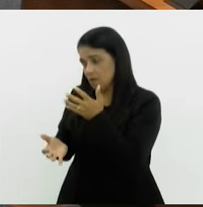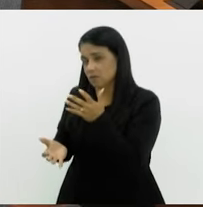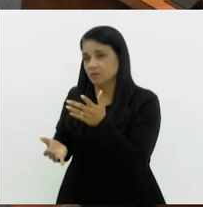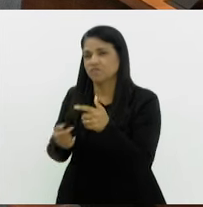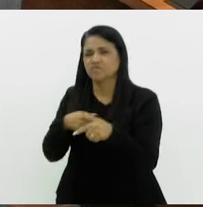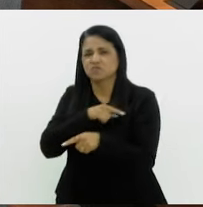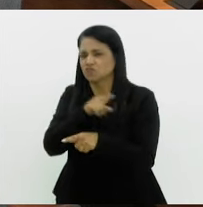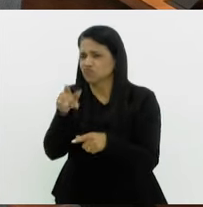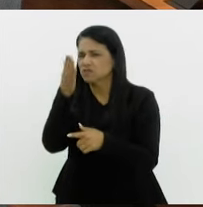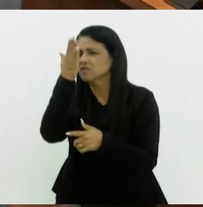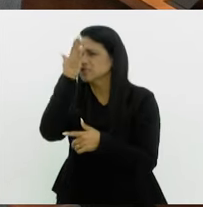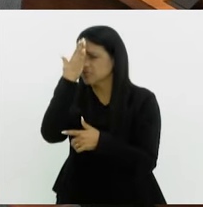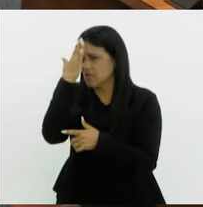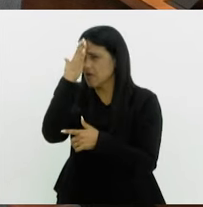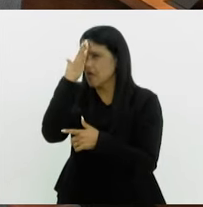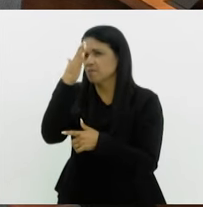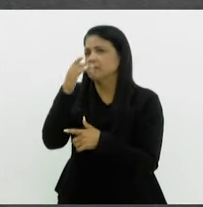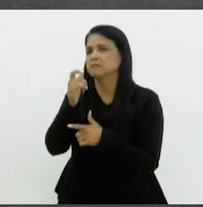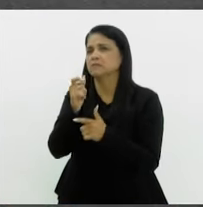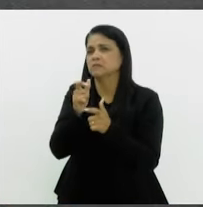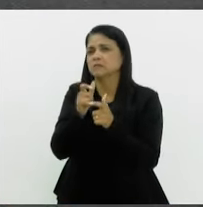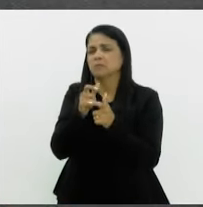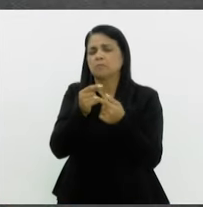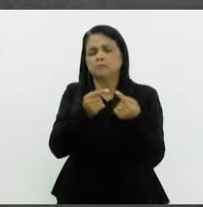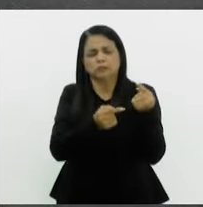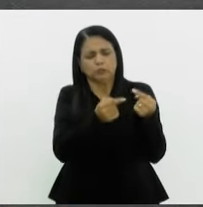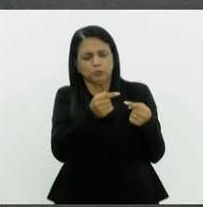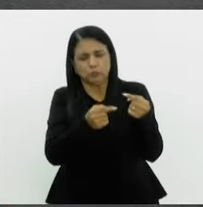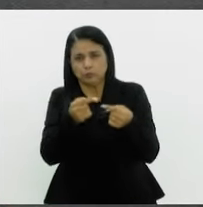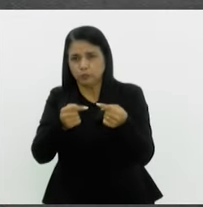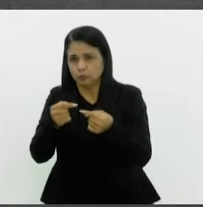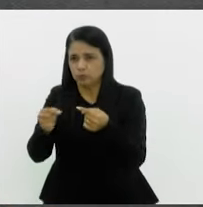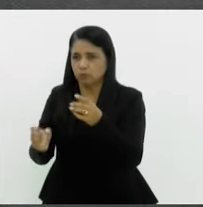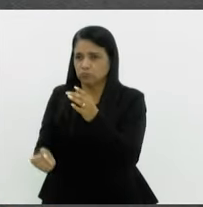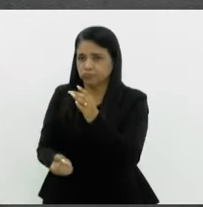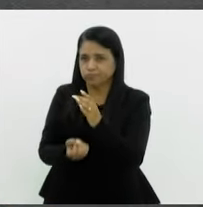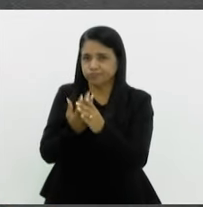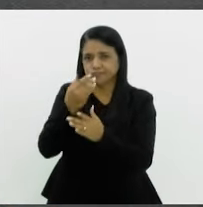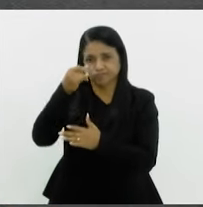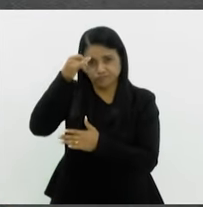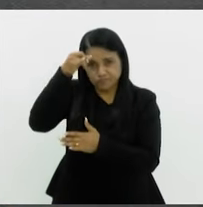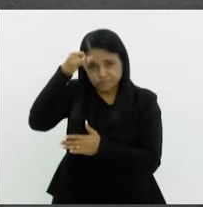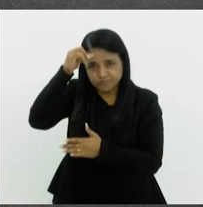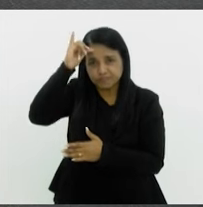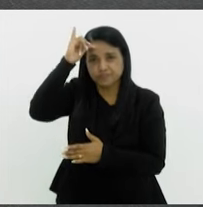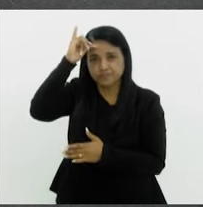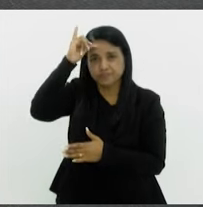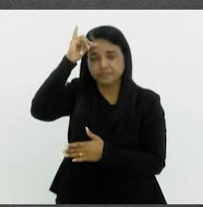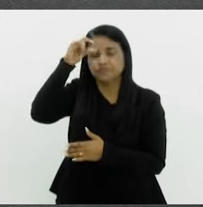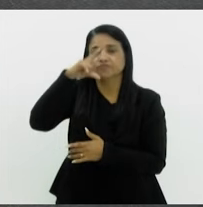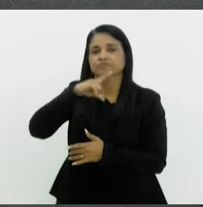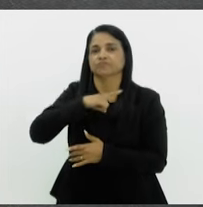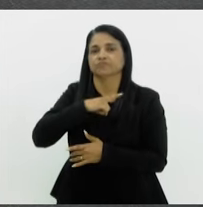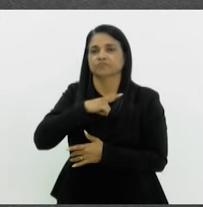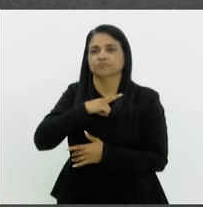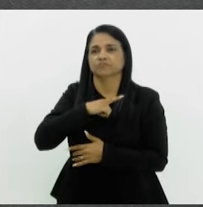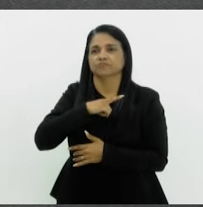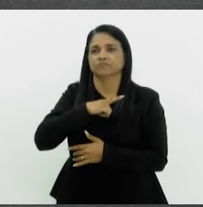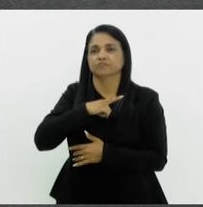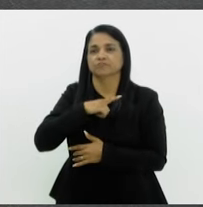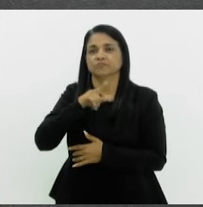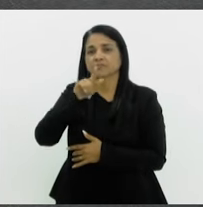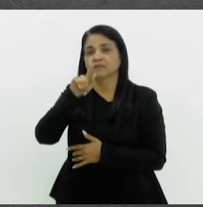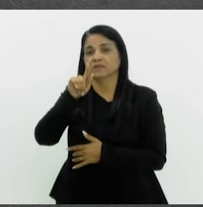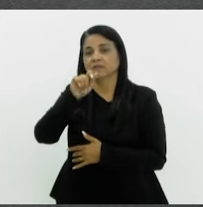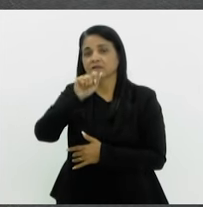já sabe disso, que há uma grande discussão sobre a criação do gado que produz